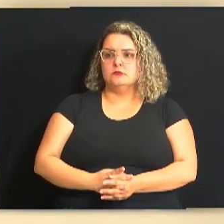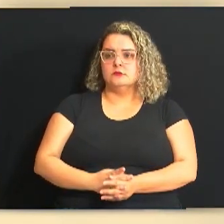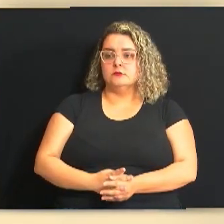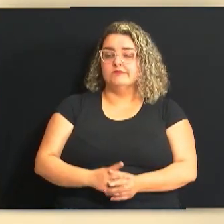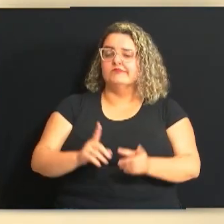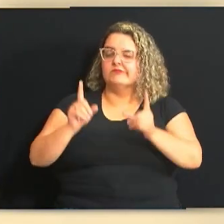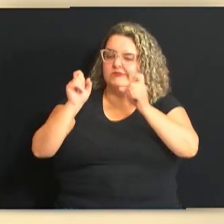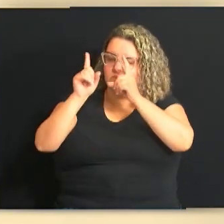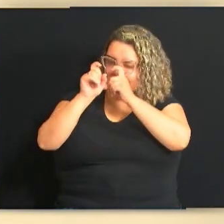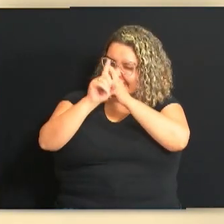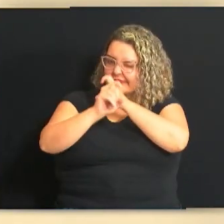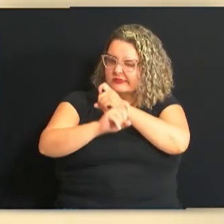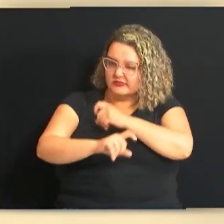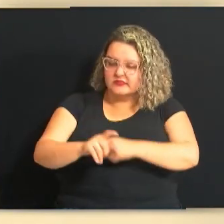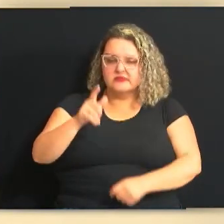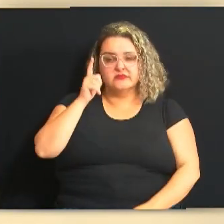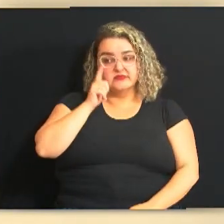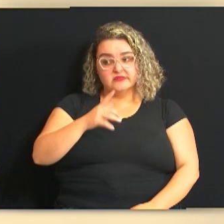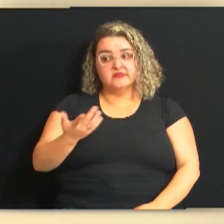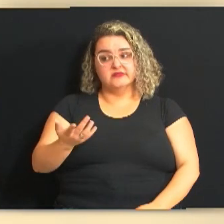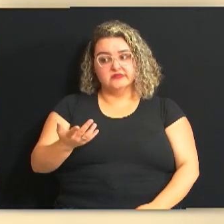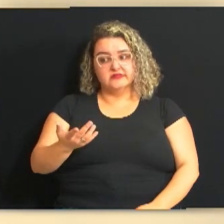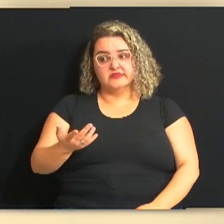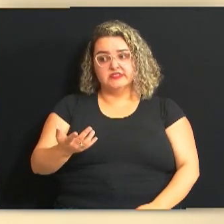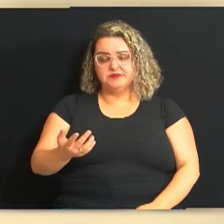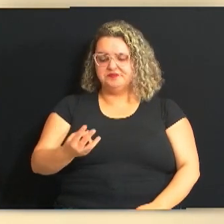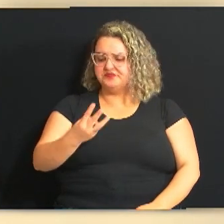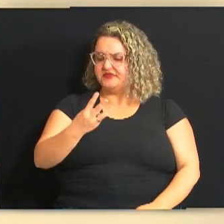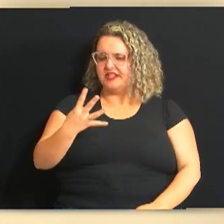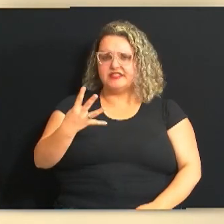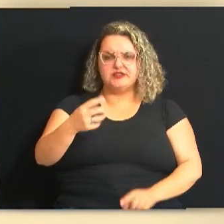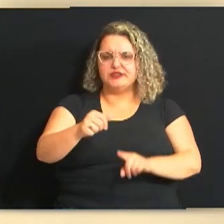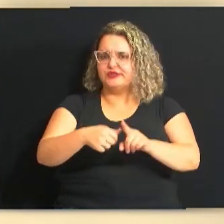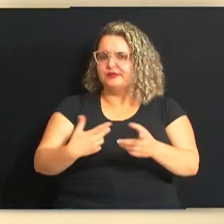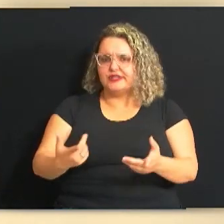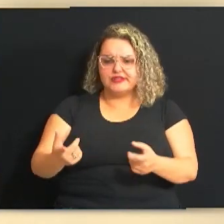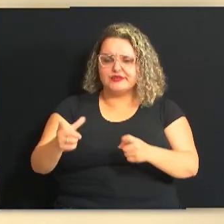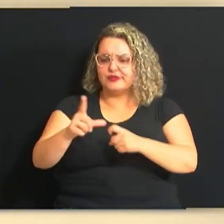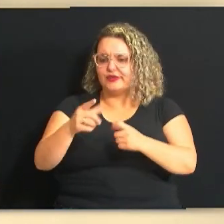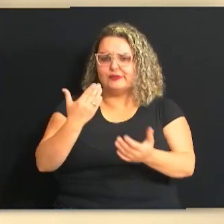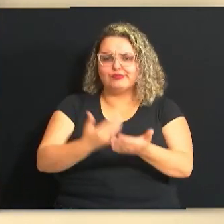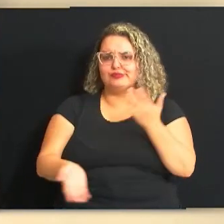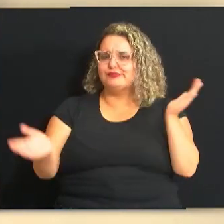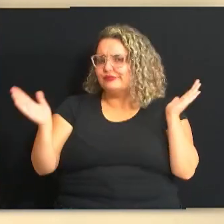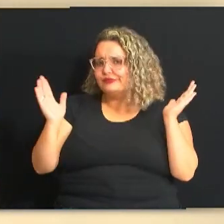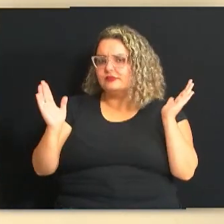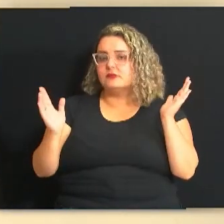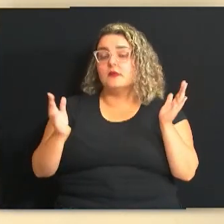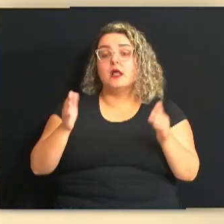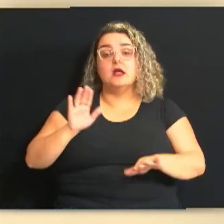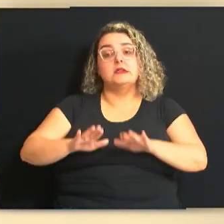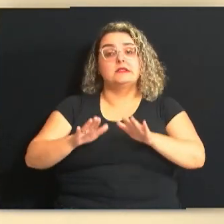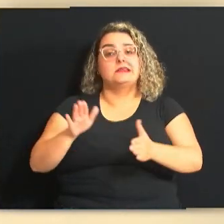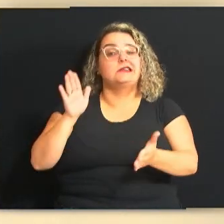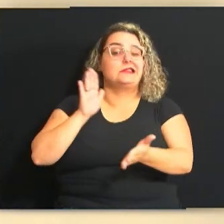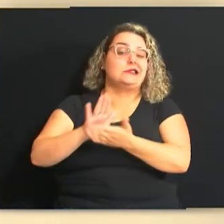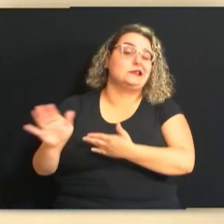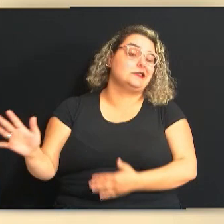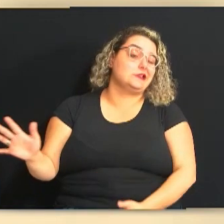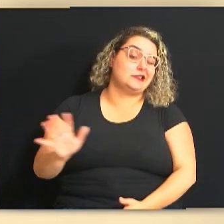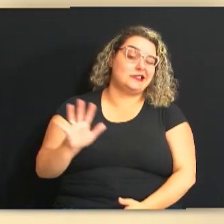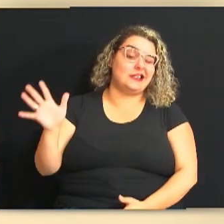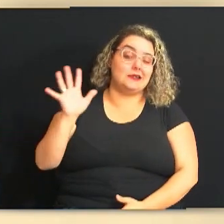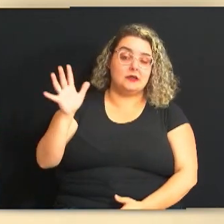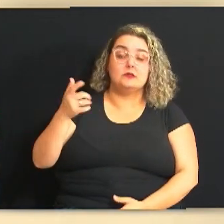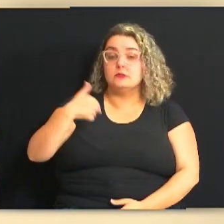difícil de você conseguir, às vezes vence em 3, 4 meses. Às vezes custa dinheiro para a família isso. E eu sou